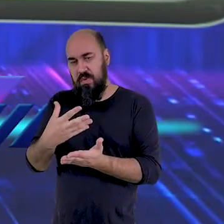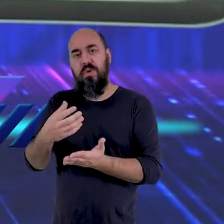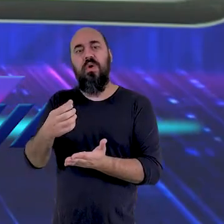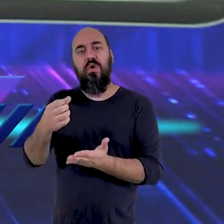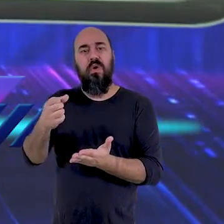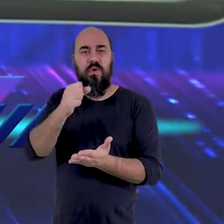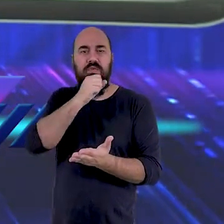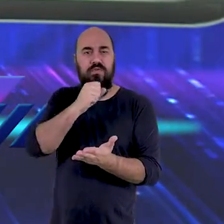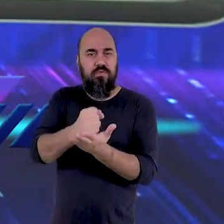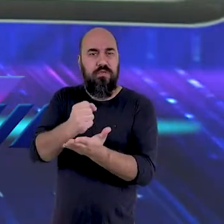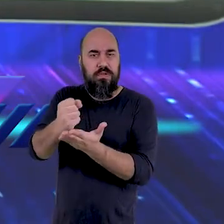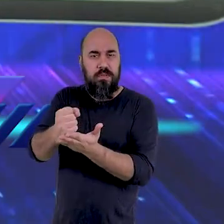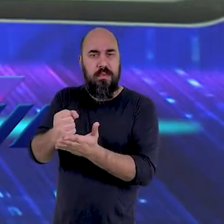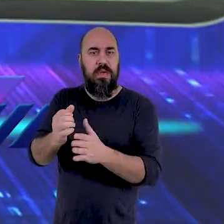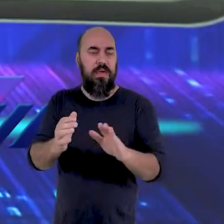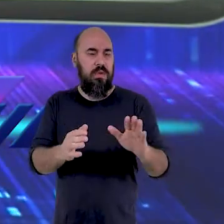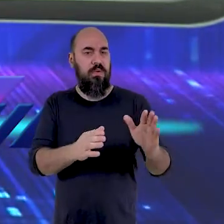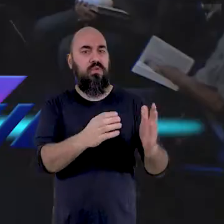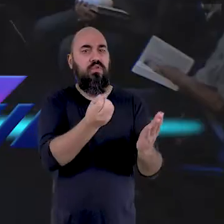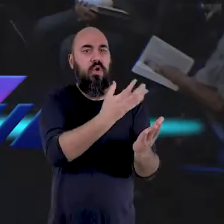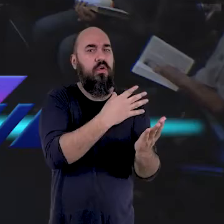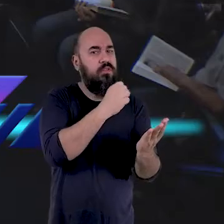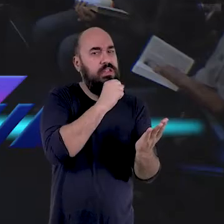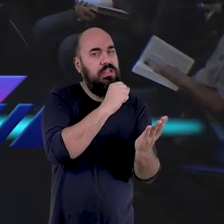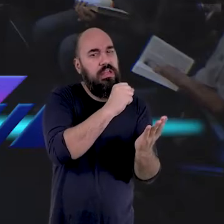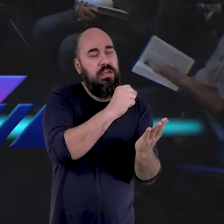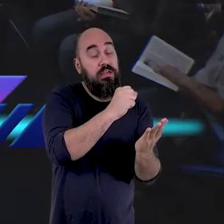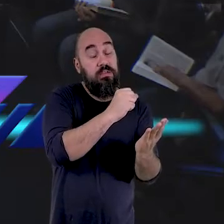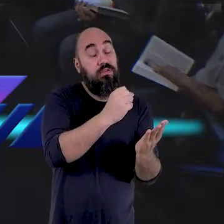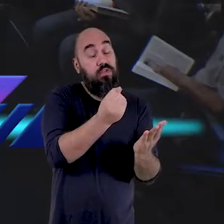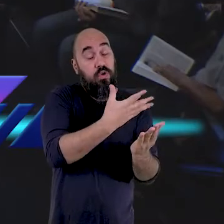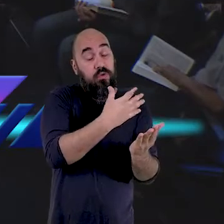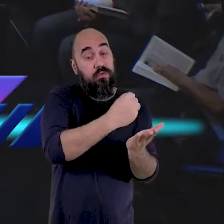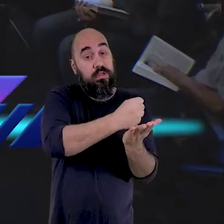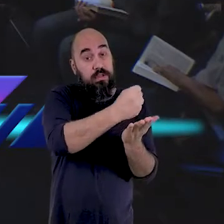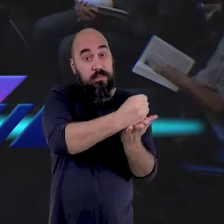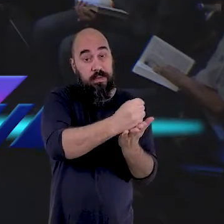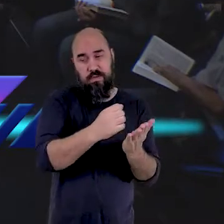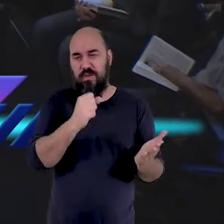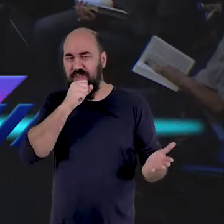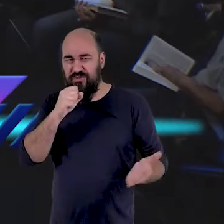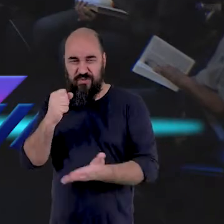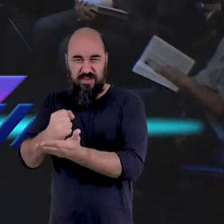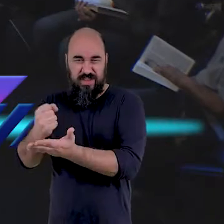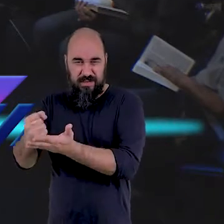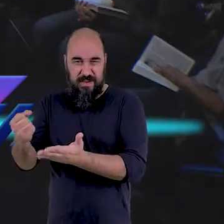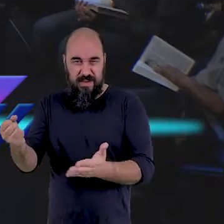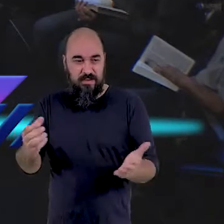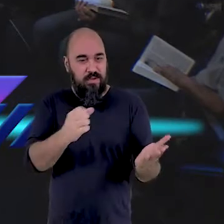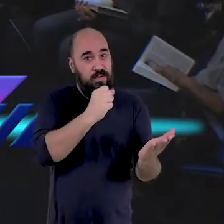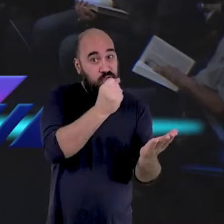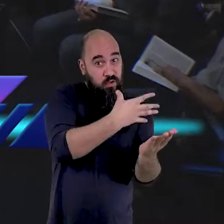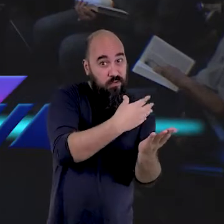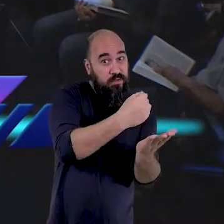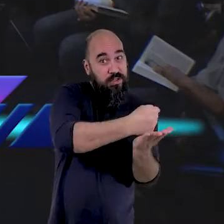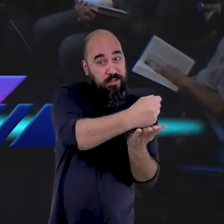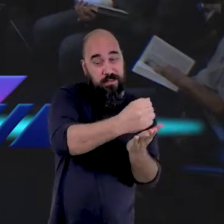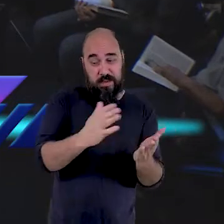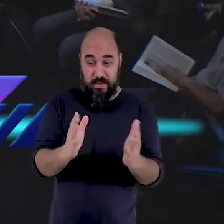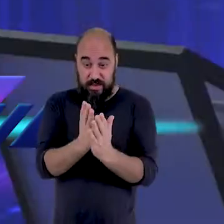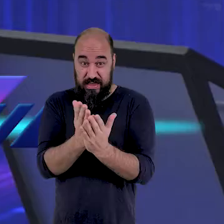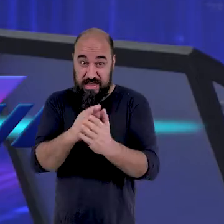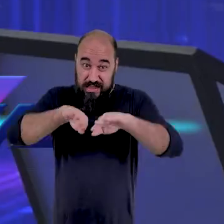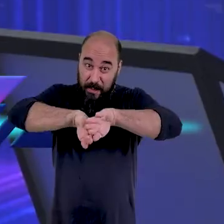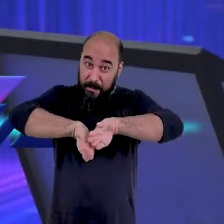importância entre o Antigo e o Novo Testamento. Bom, o Antigo Testamento são livros escritos antes da primeira vinda de